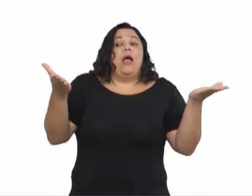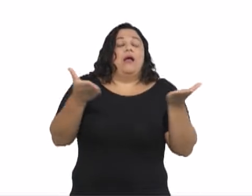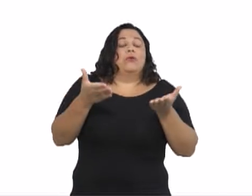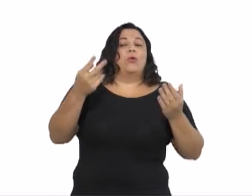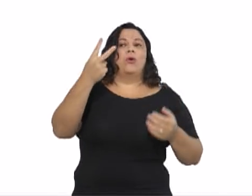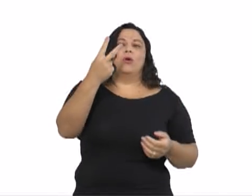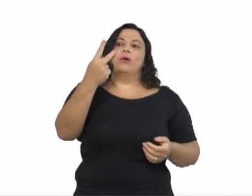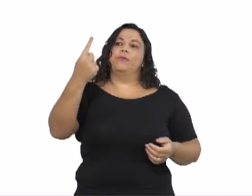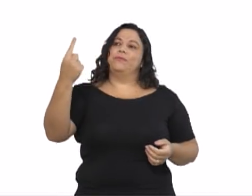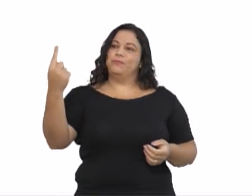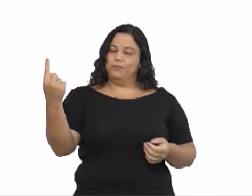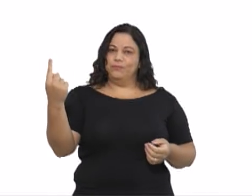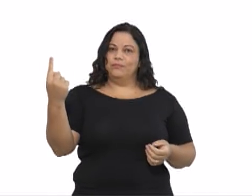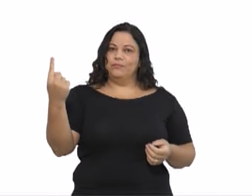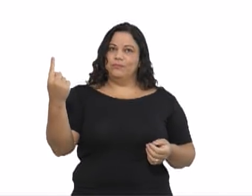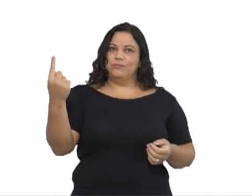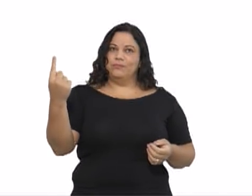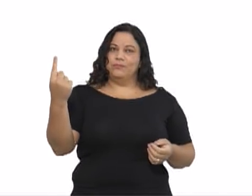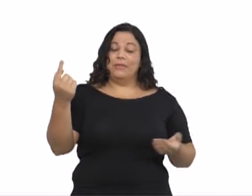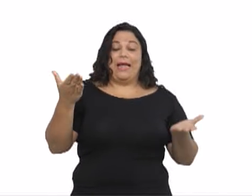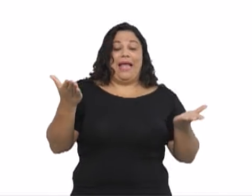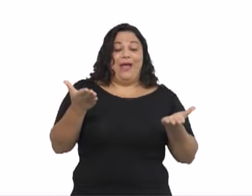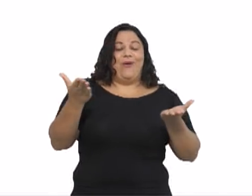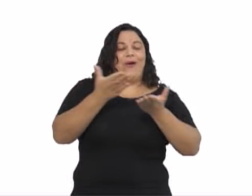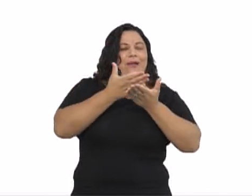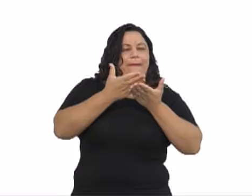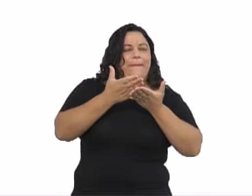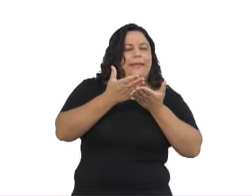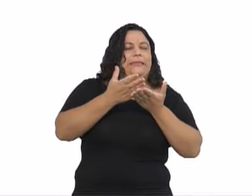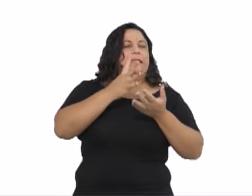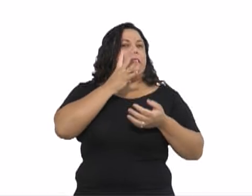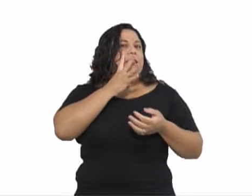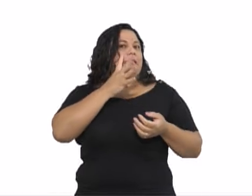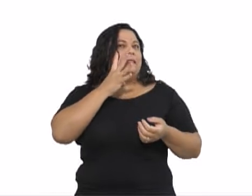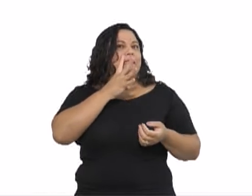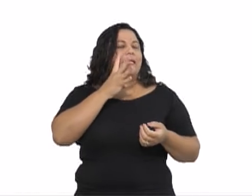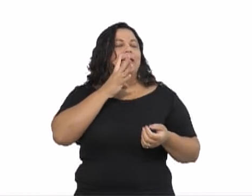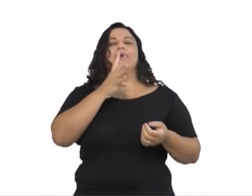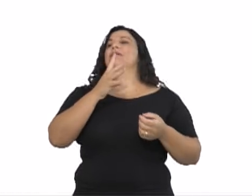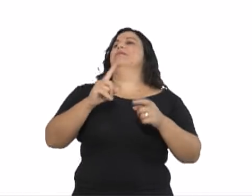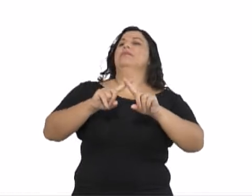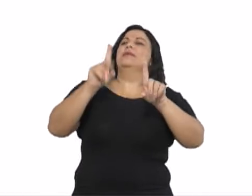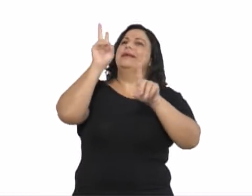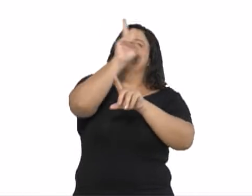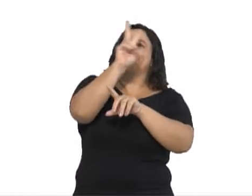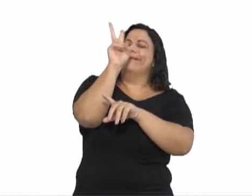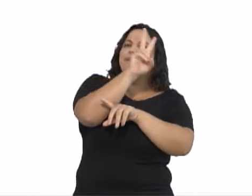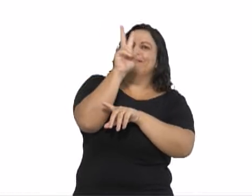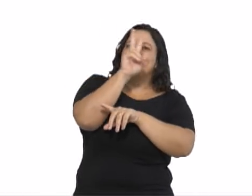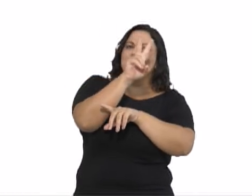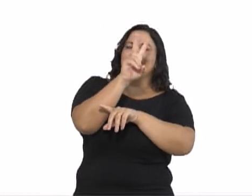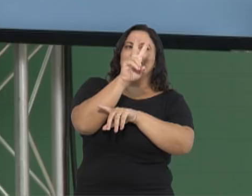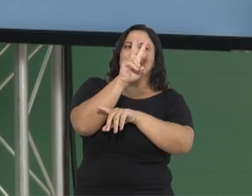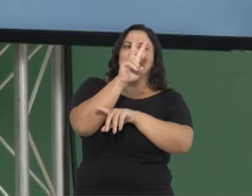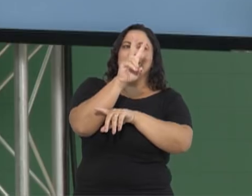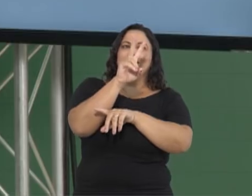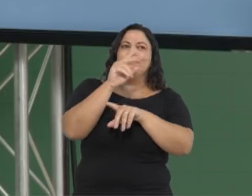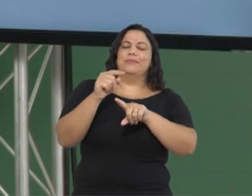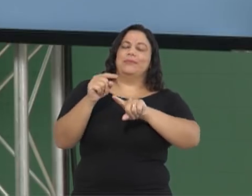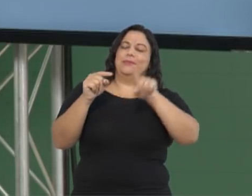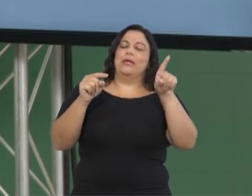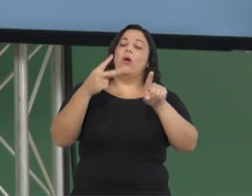Agora começa a ficar bem bacana. Porque lembram que a teacher trabalhou com o 20?